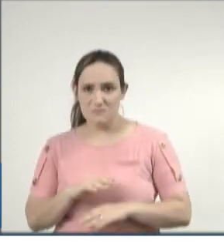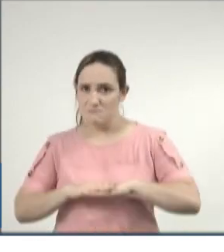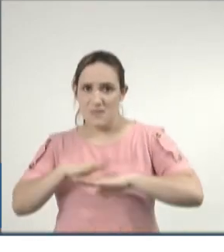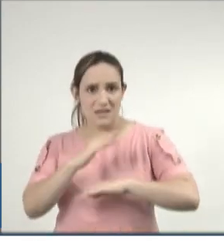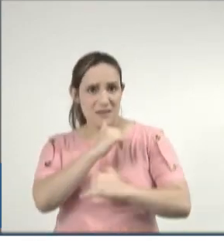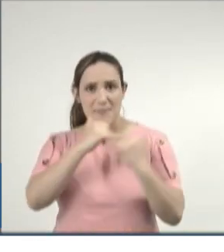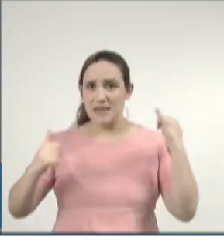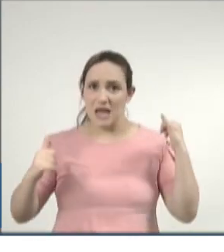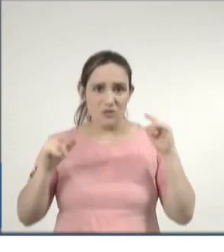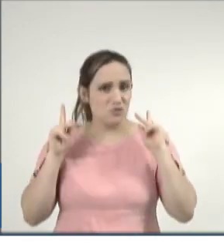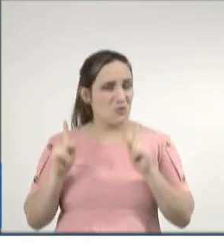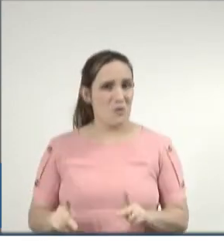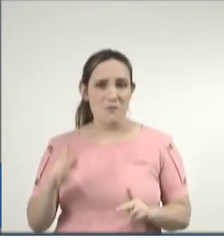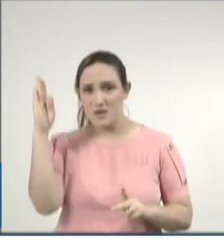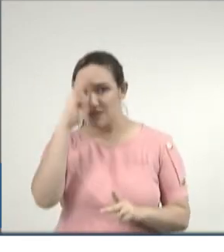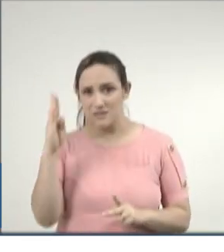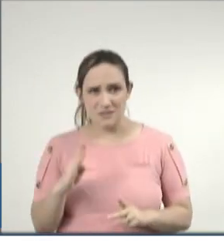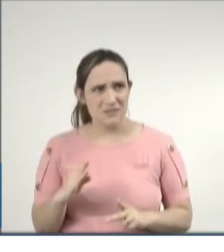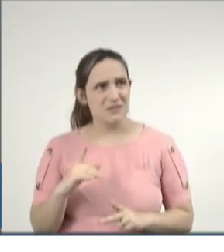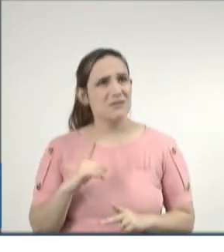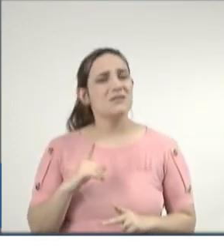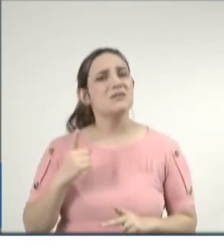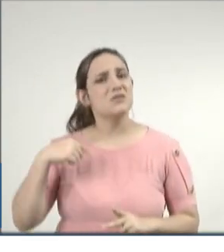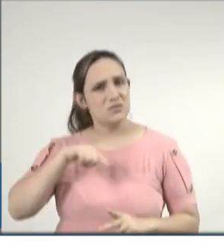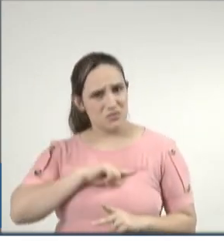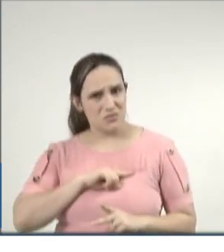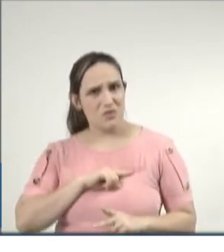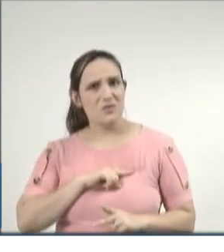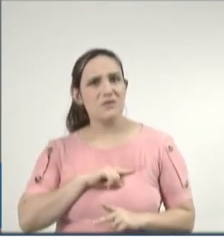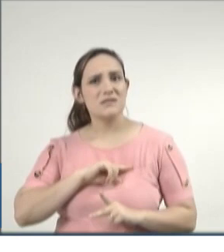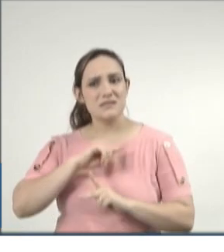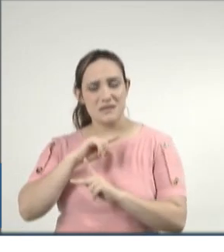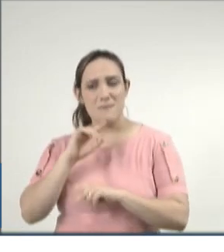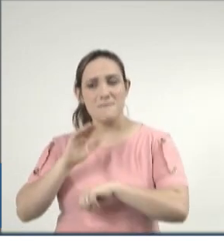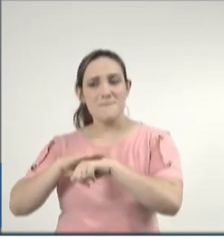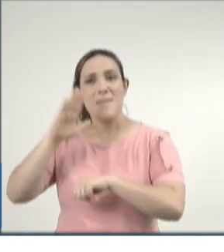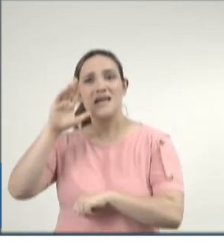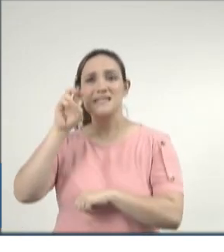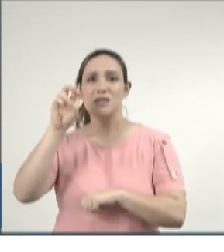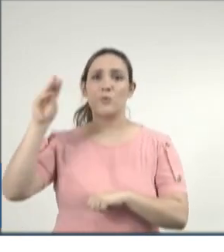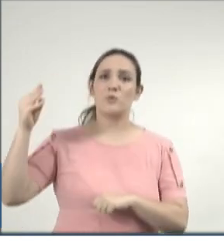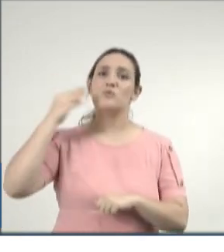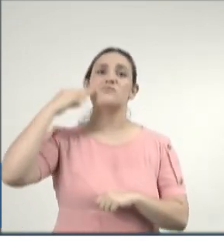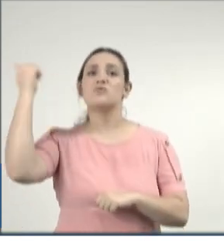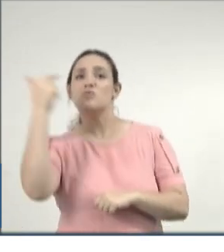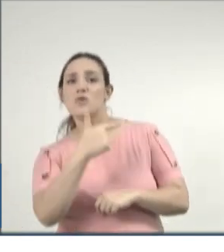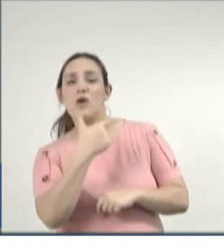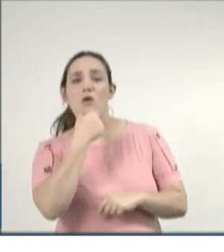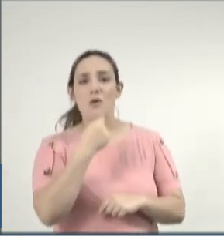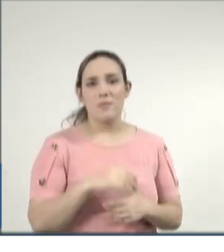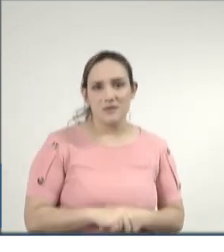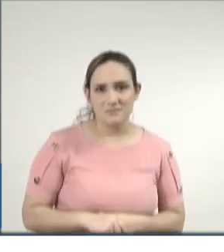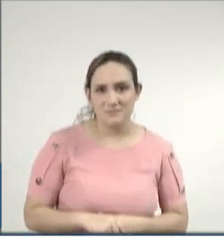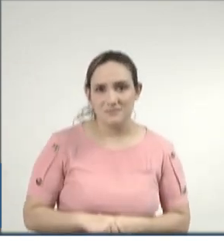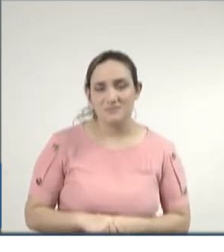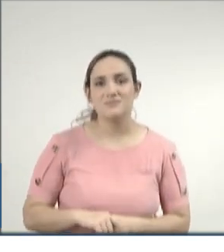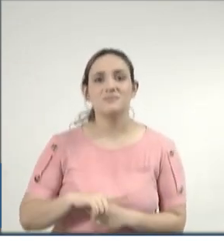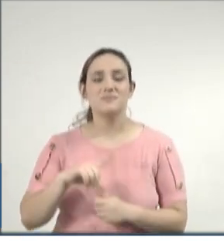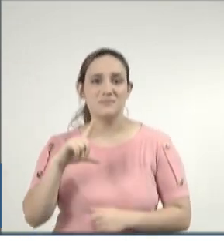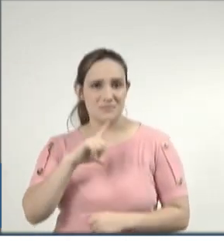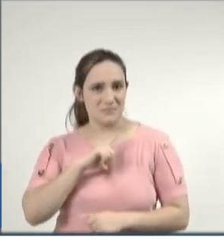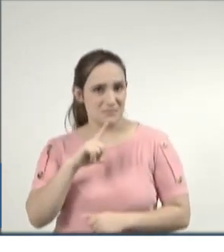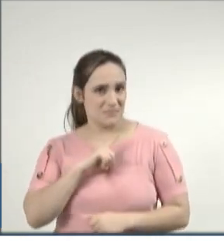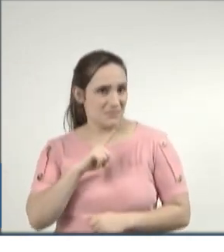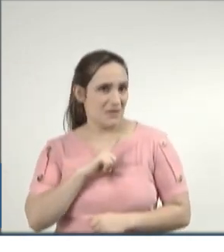população brasileira. Ultrapassamos os homens em 5 milhões. Somos mais da metade do eleitorado. Por que